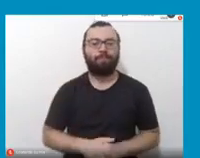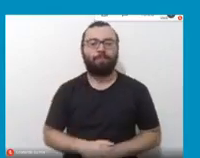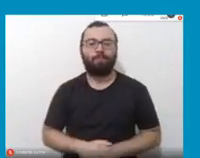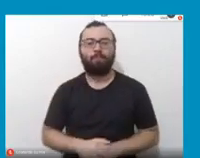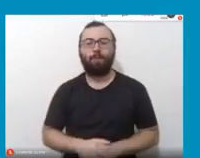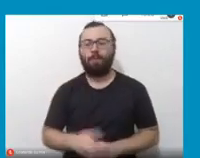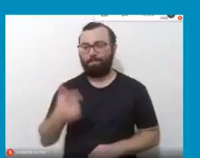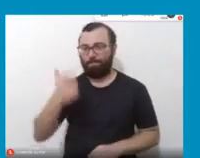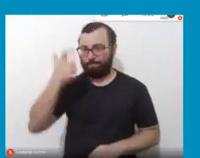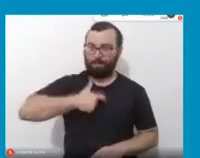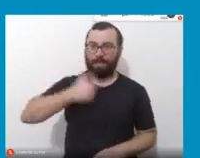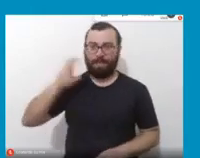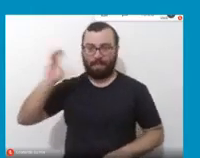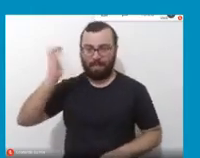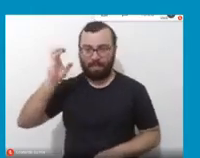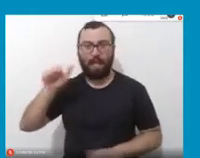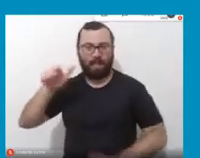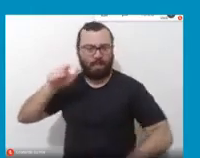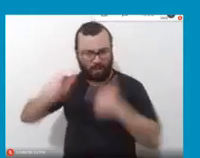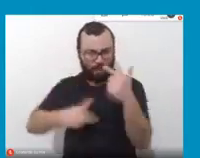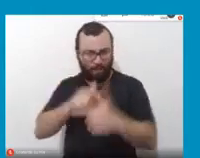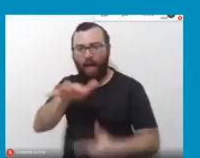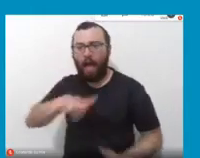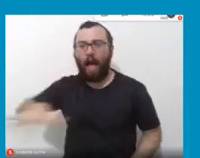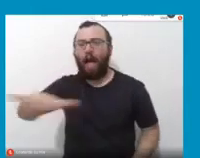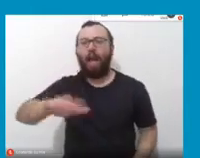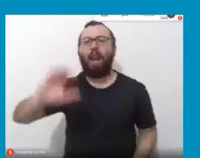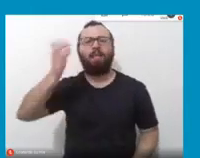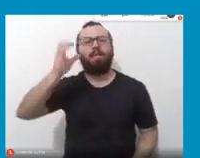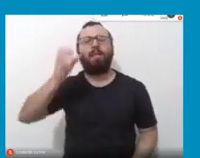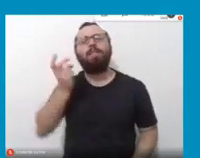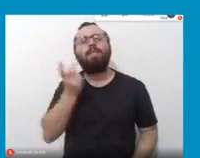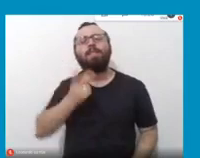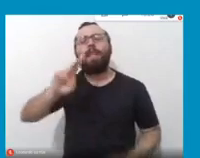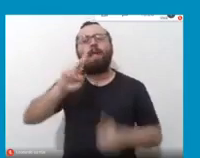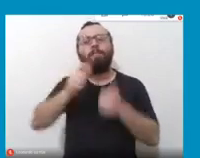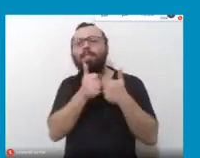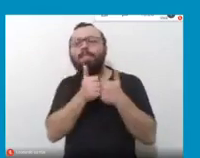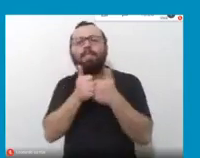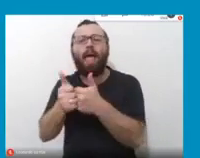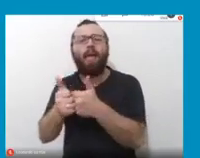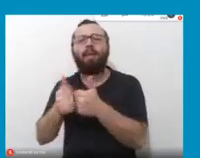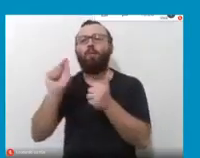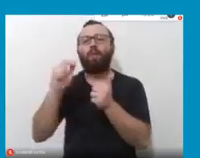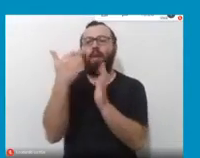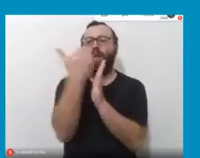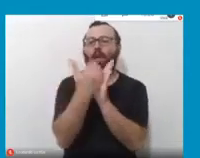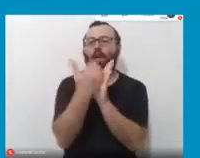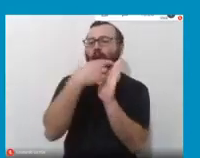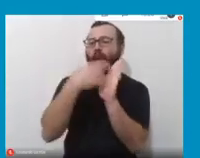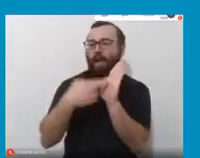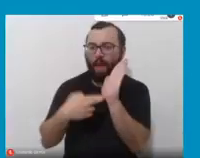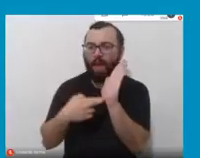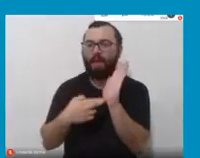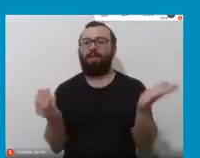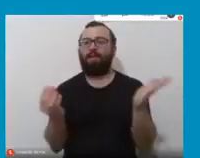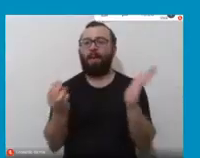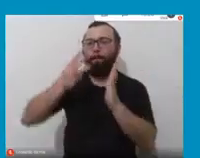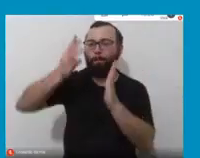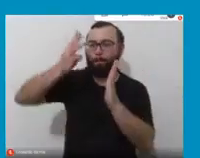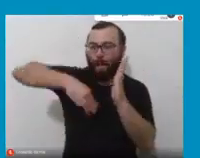cientista, aquele que trabalha na área de ciências, ele segue certas regras, ele segue certos